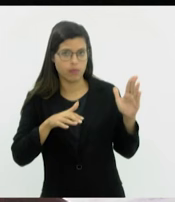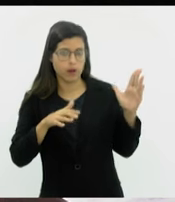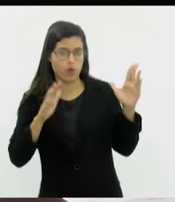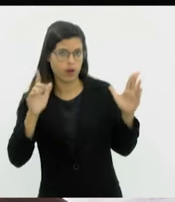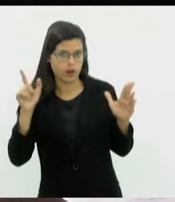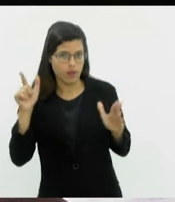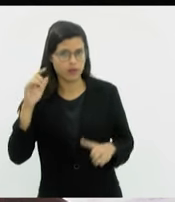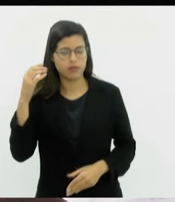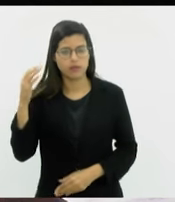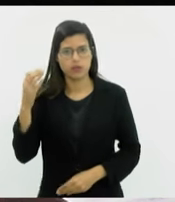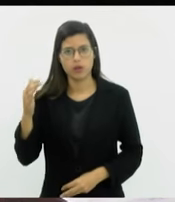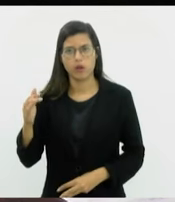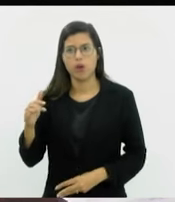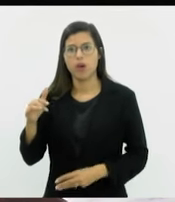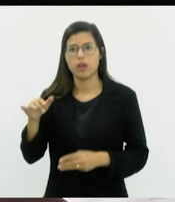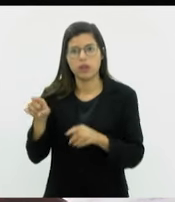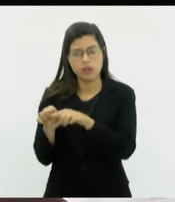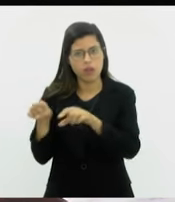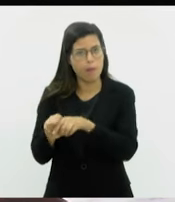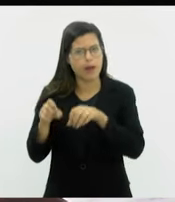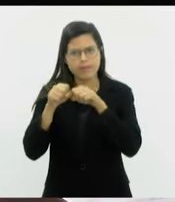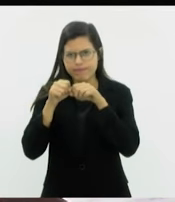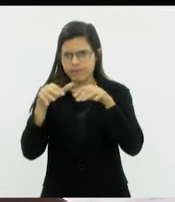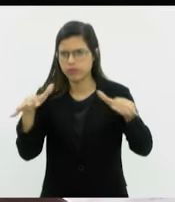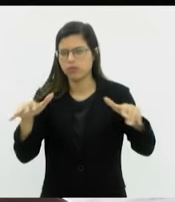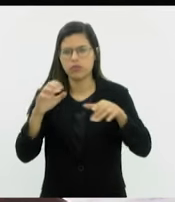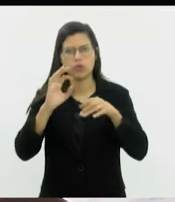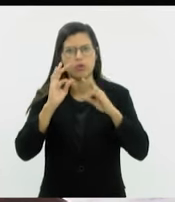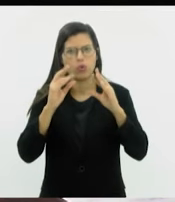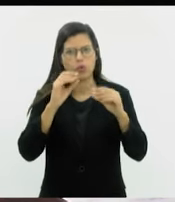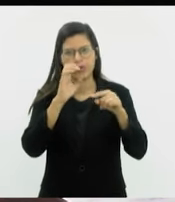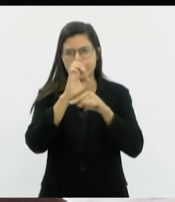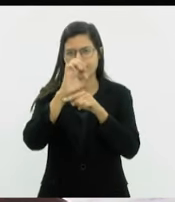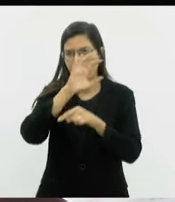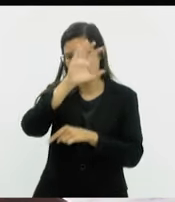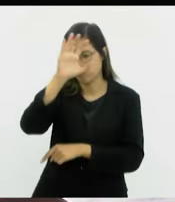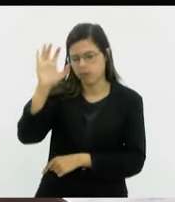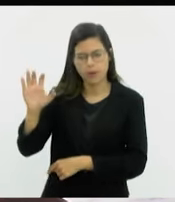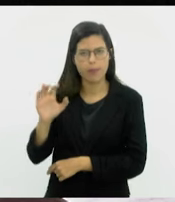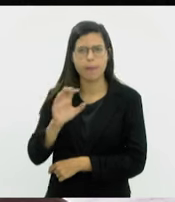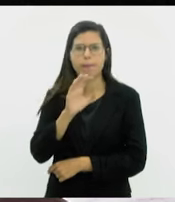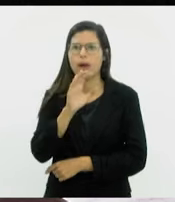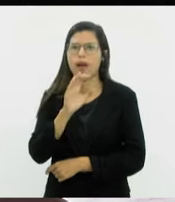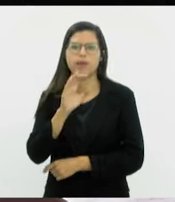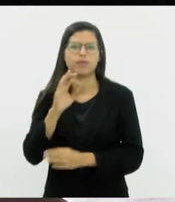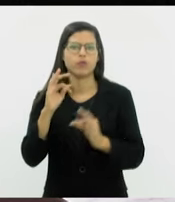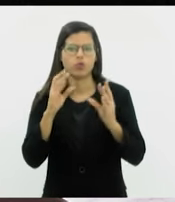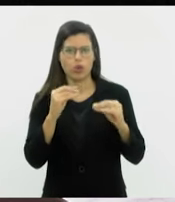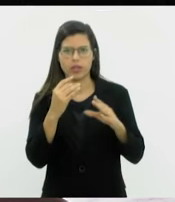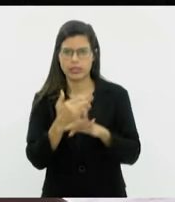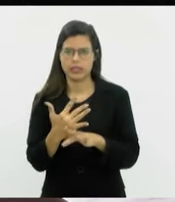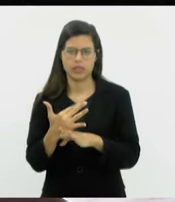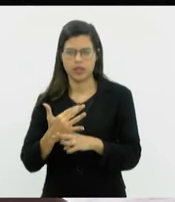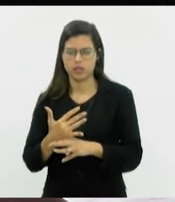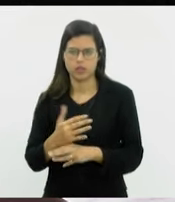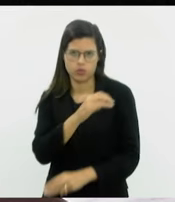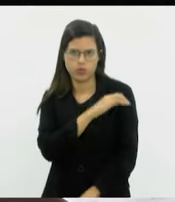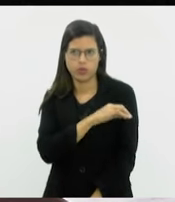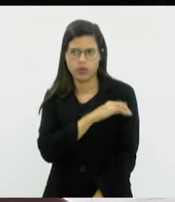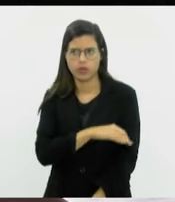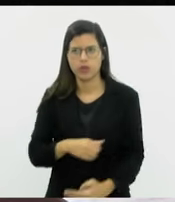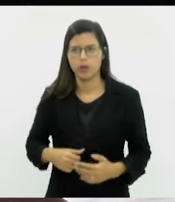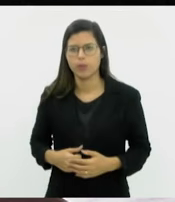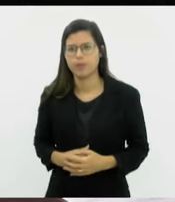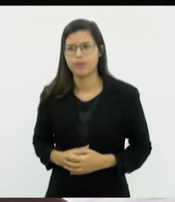estenda por todo o estado, para que não aconteça em qualquer município do estado do Rio. Deixo